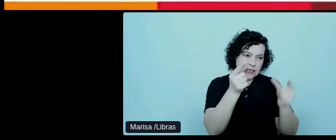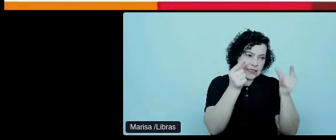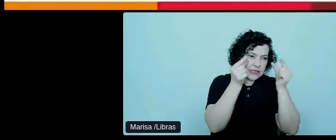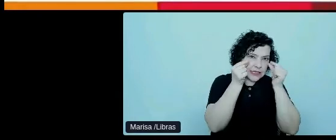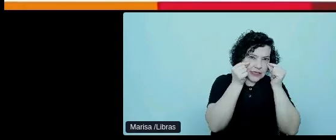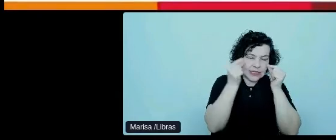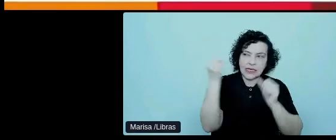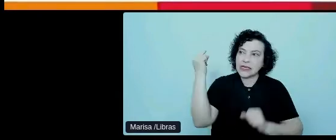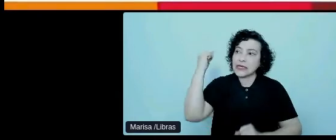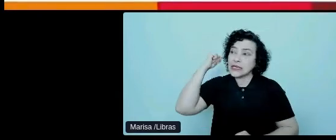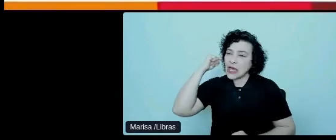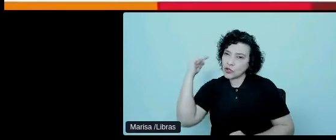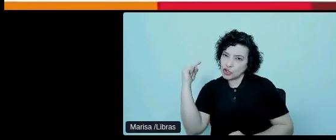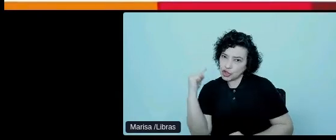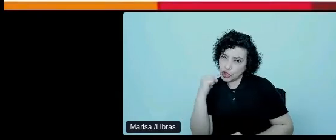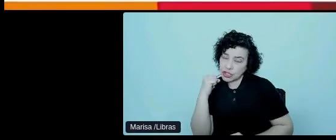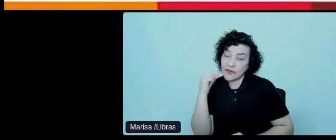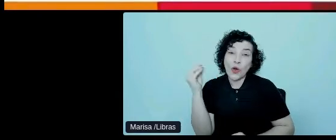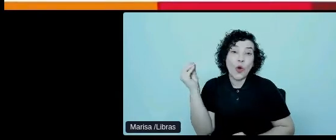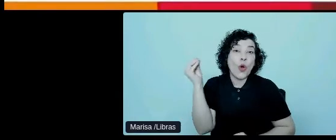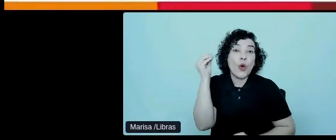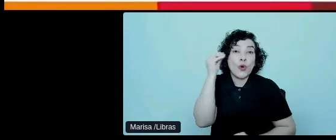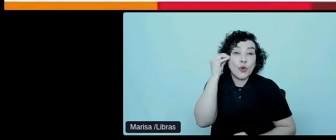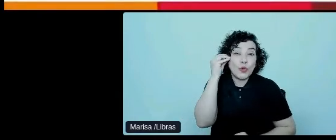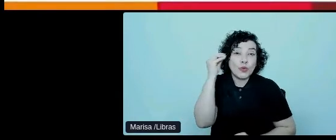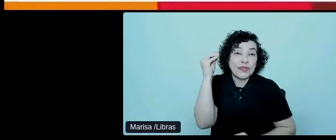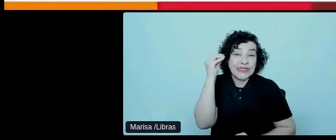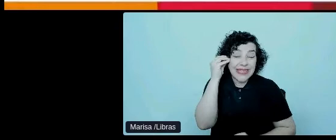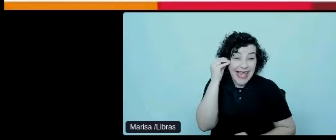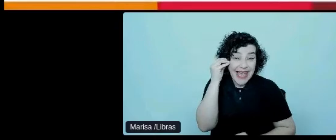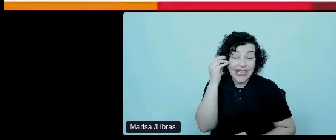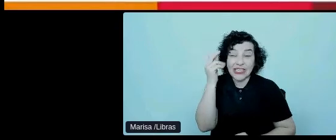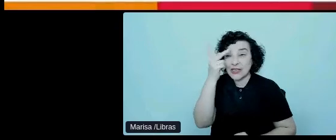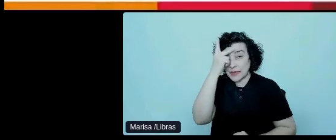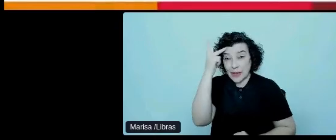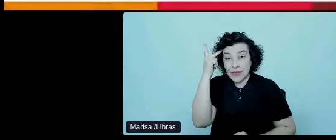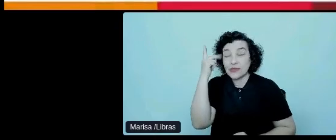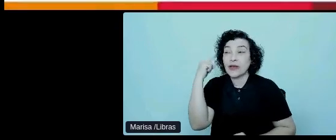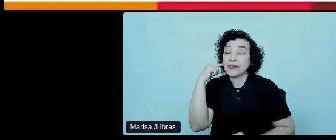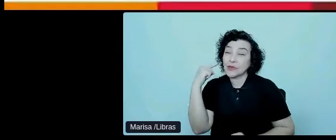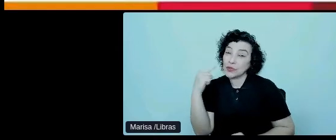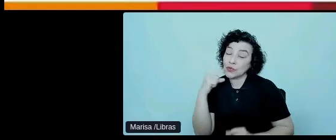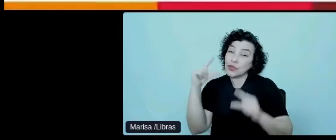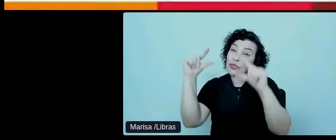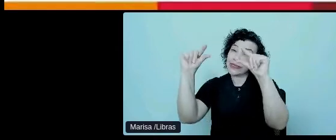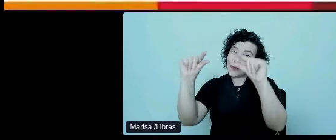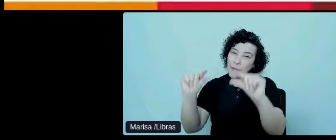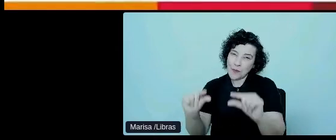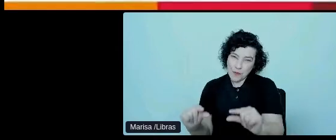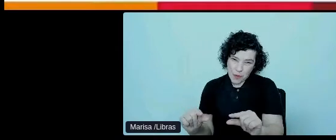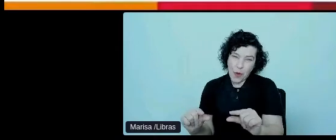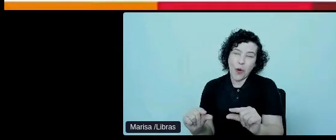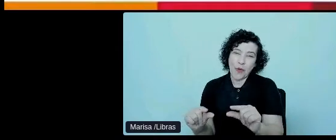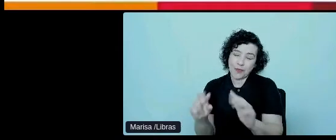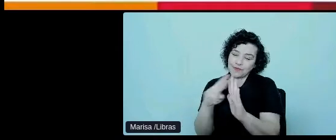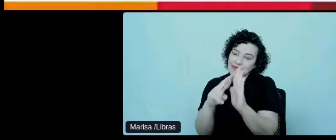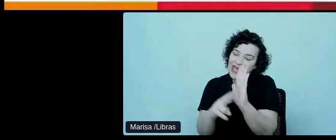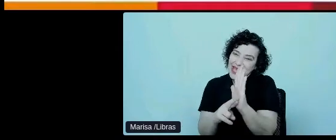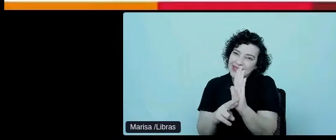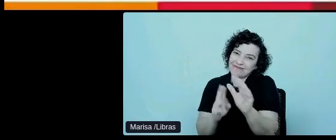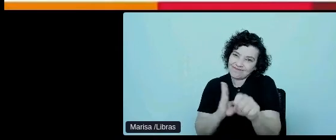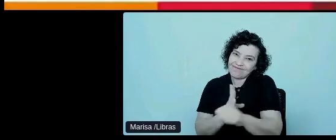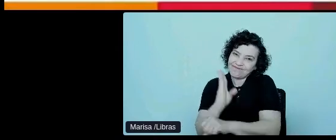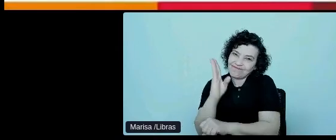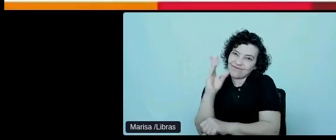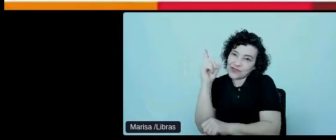poucos os testes para pessoa que tem algum tipo de deficiência auditiva, são poucos os critérios de sucesso. Para visual a